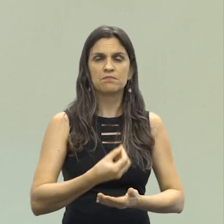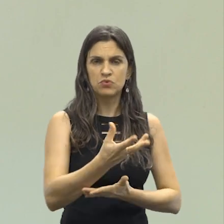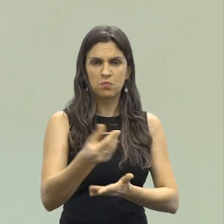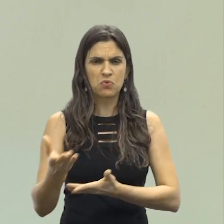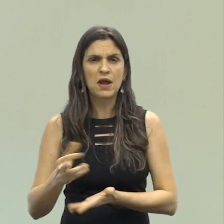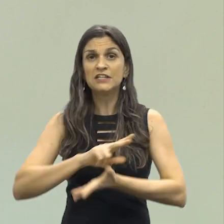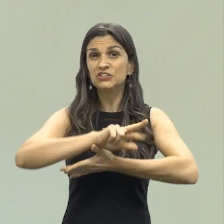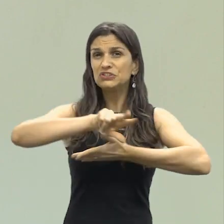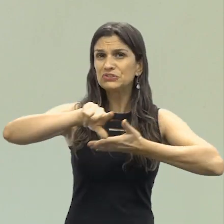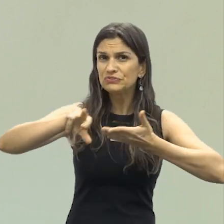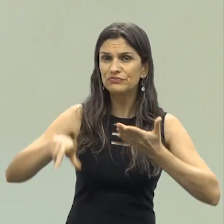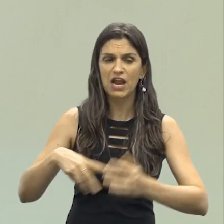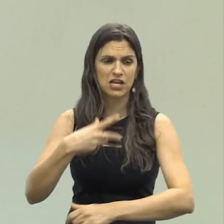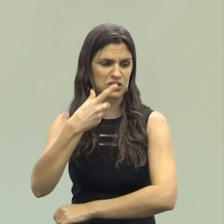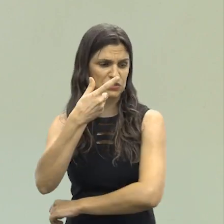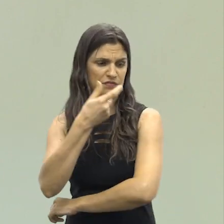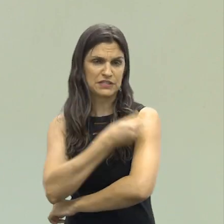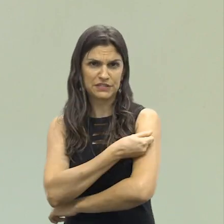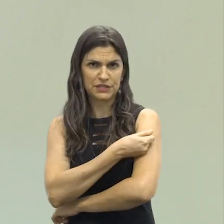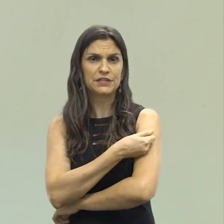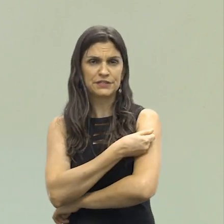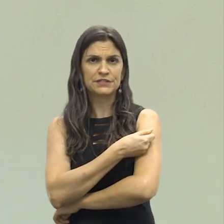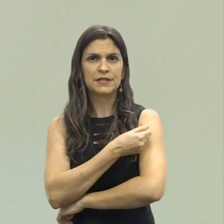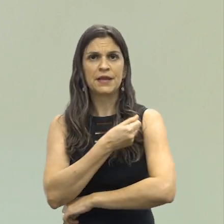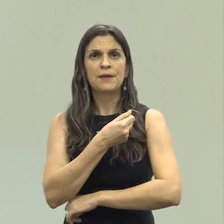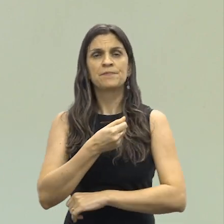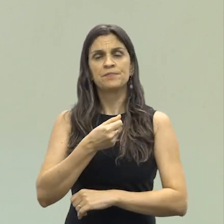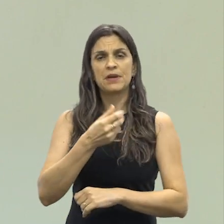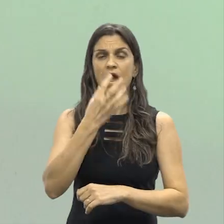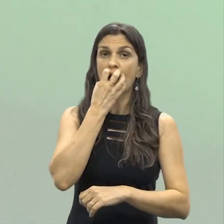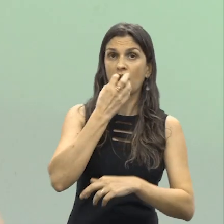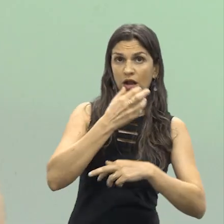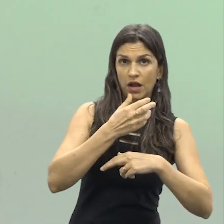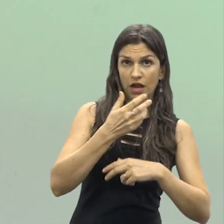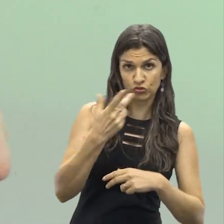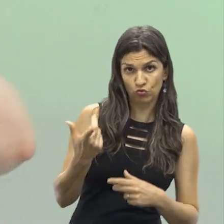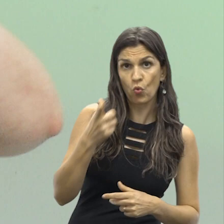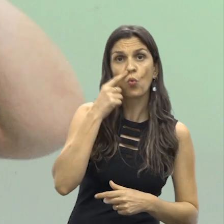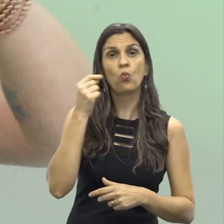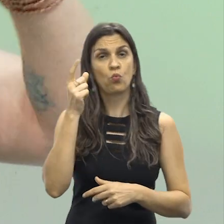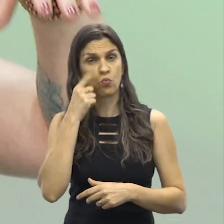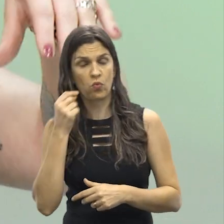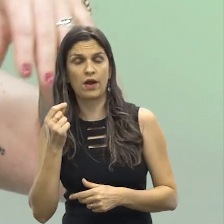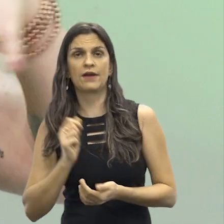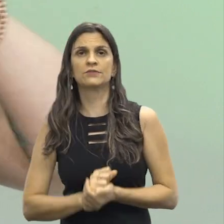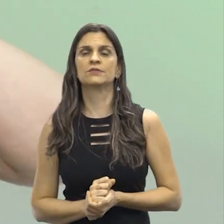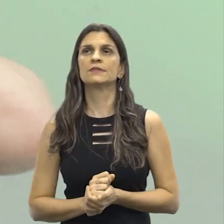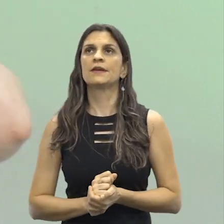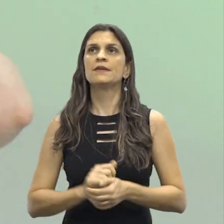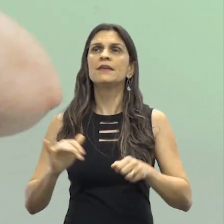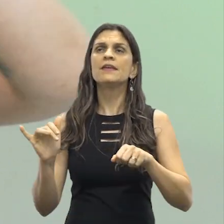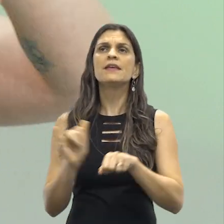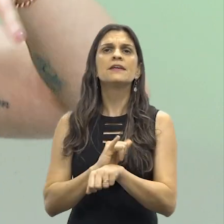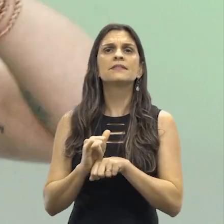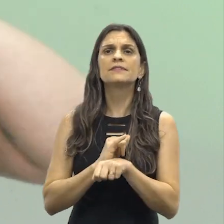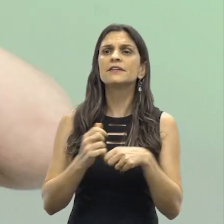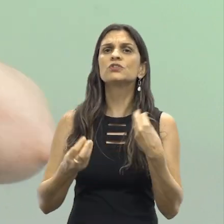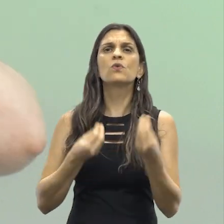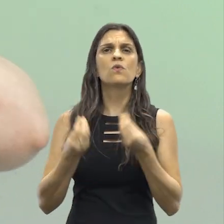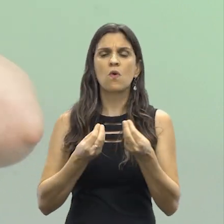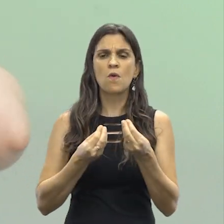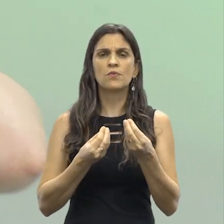né, que são essas vacinas que protegem contra os vírus, tanto para cães quanto para gatos. Aí as ações elas são feitas nos bairros, tem